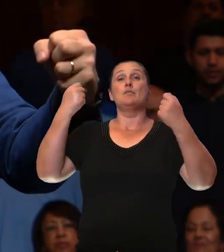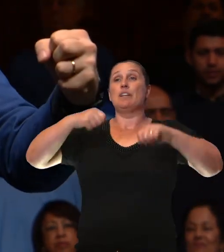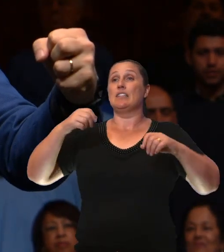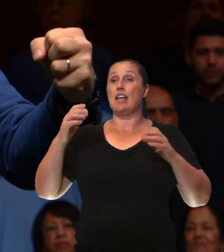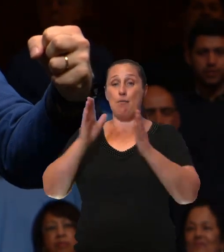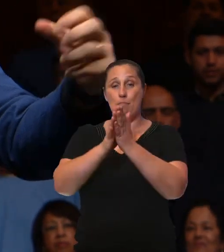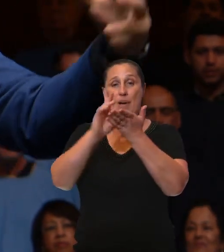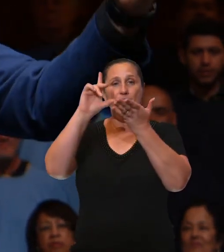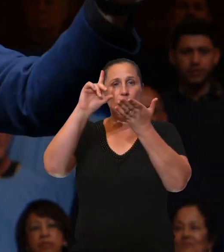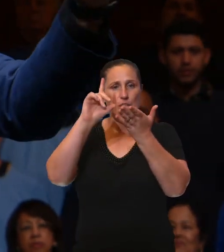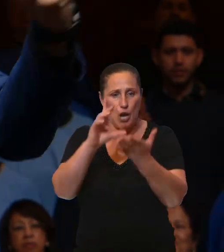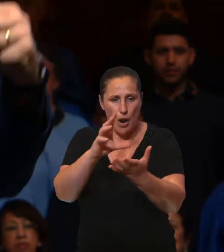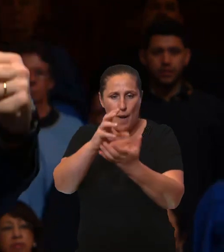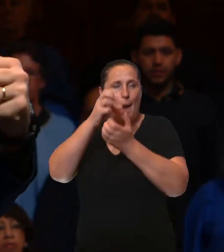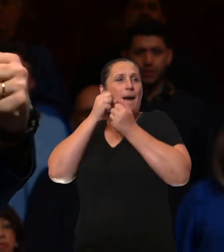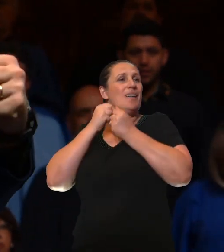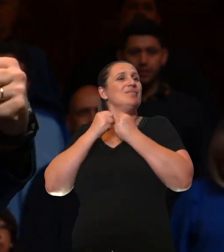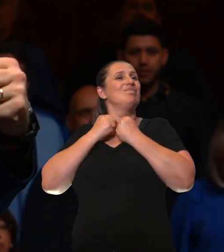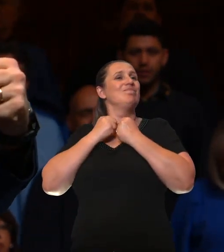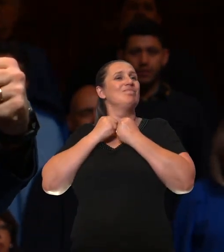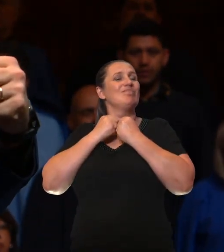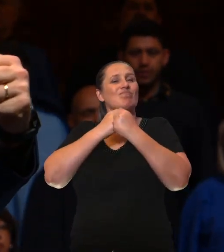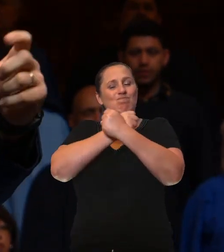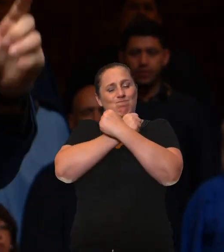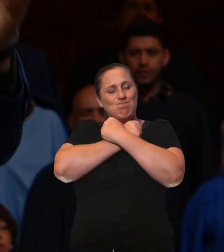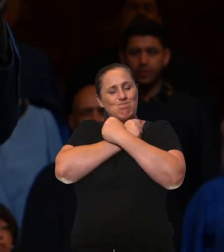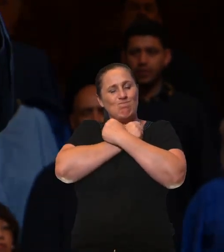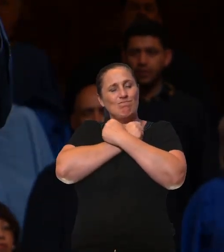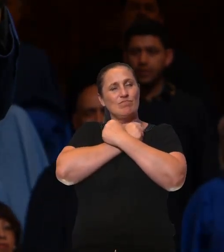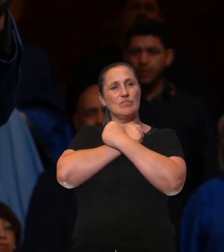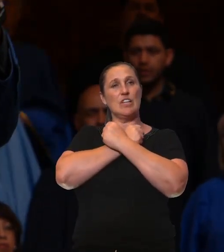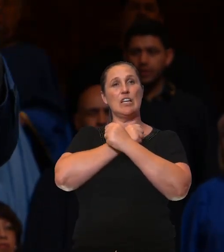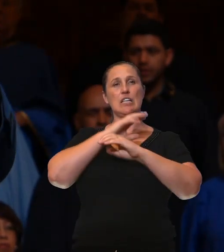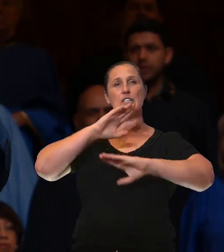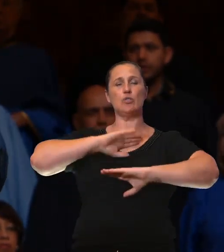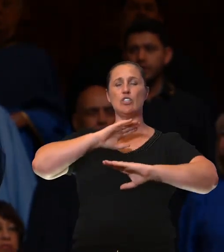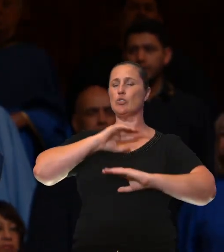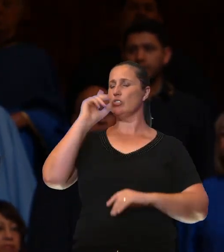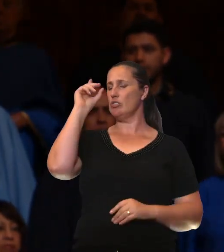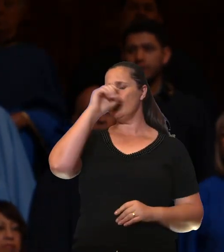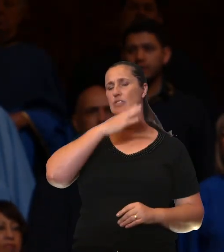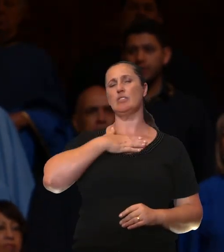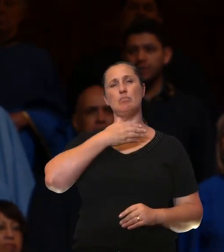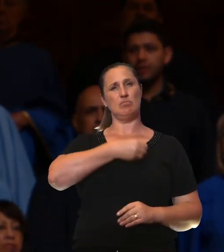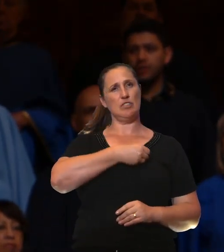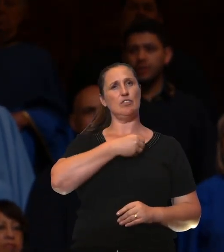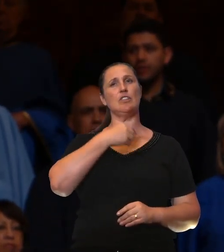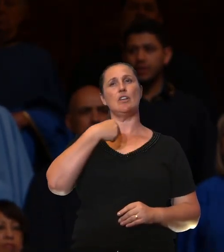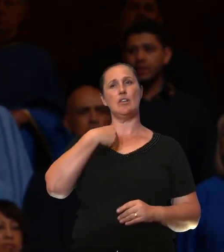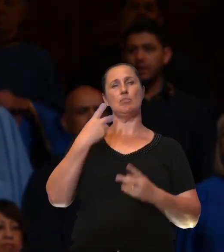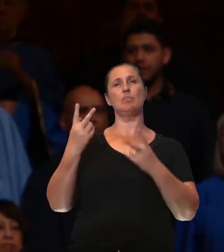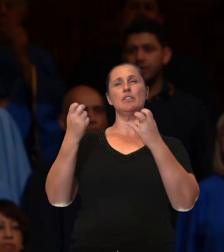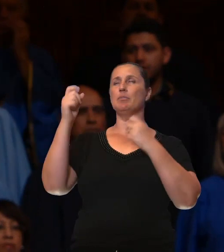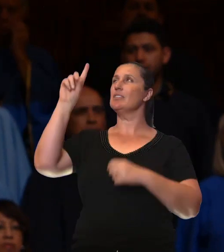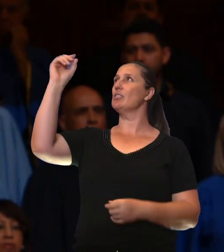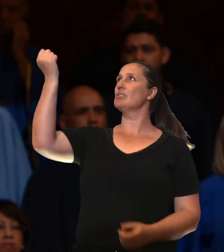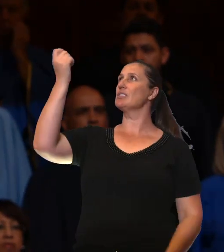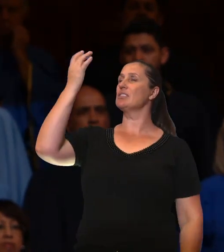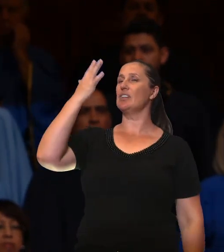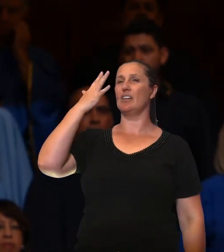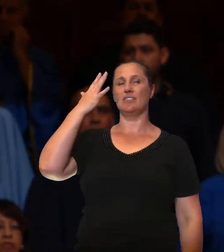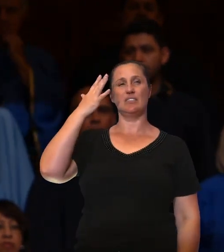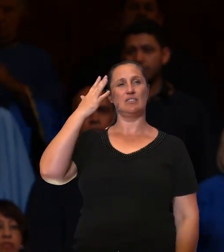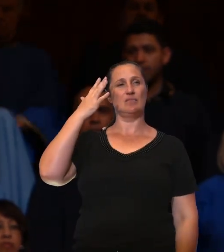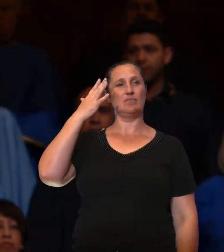Deus, agarrei ela em situações muito difíceis na minha vida e eu vi a graça do